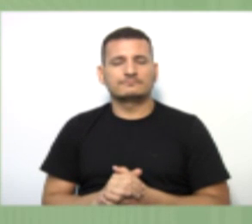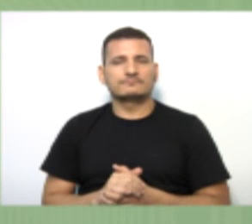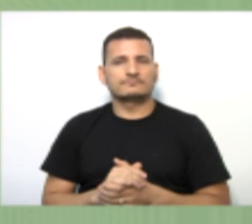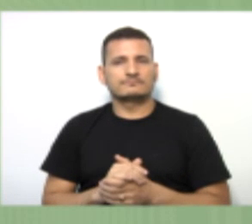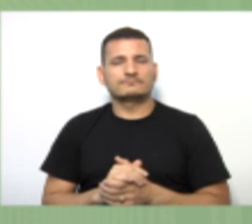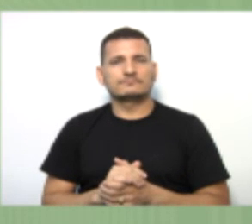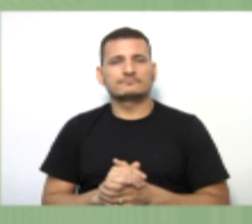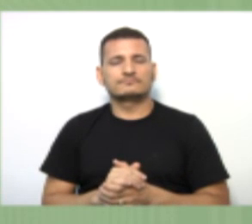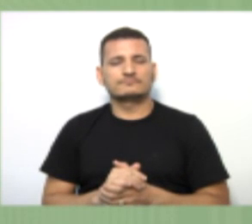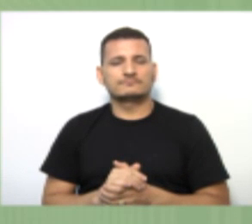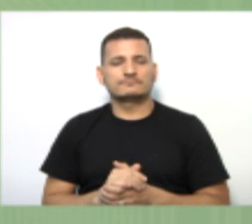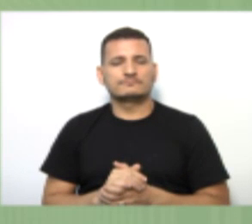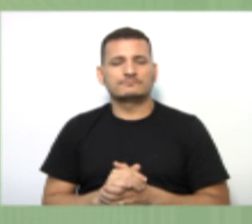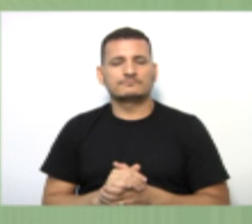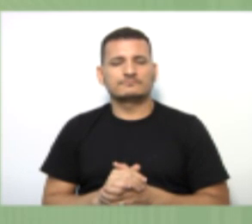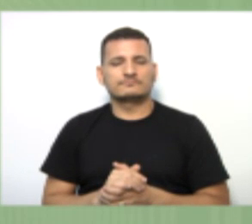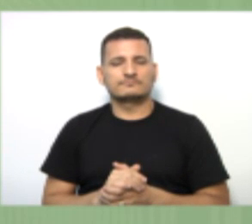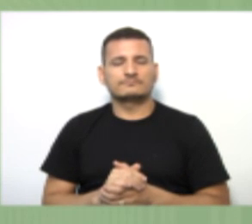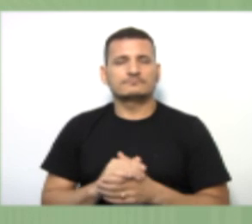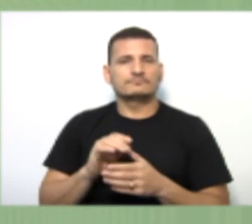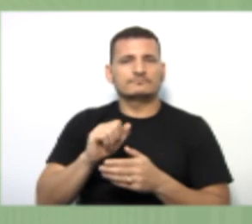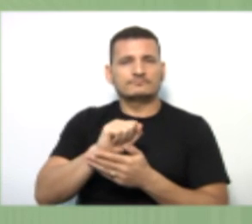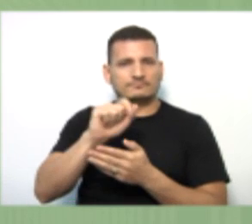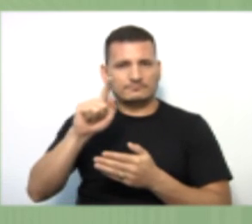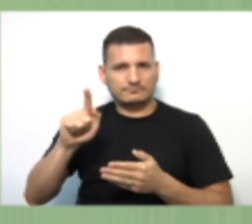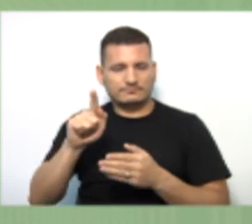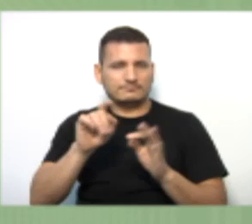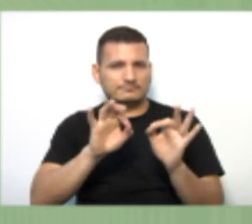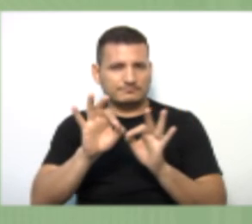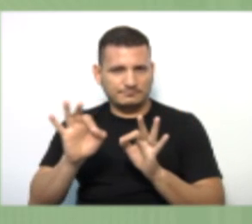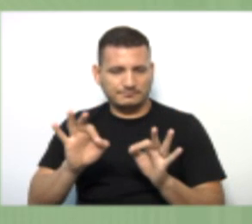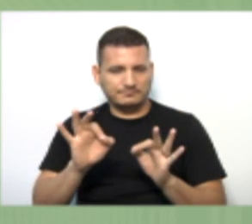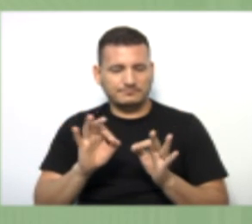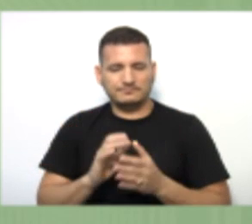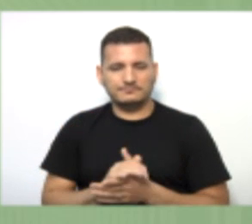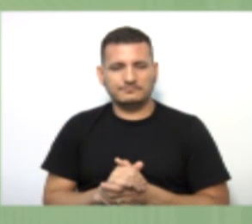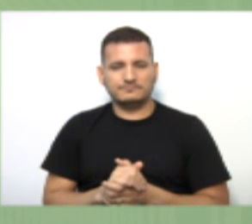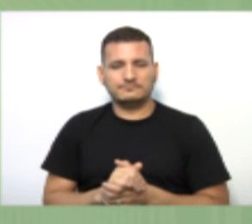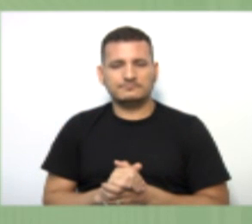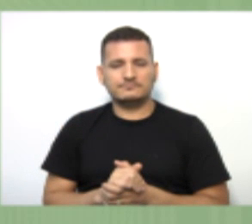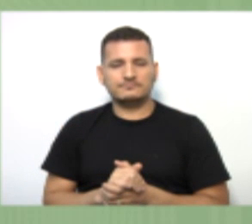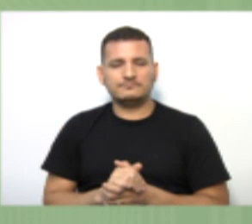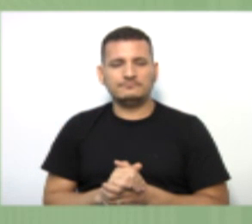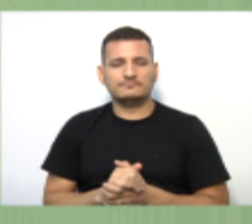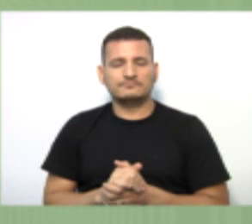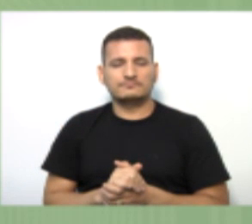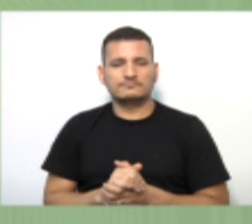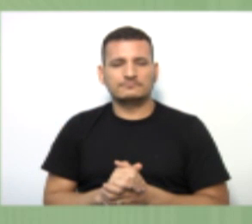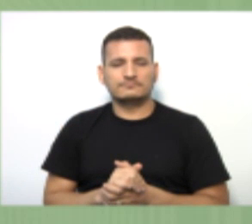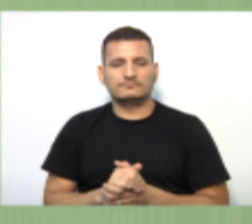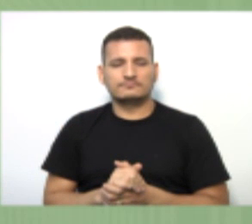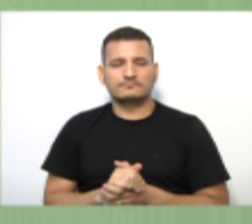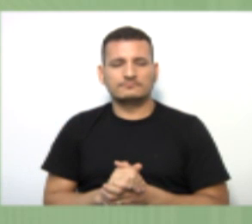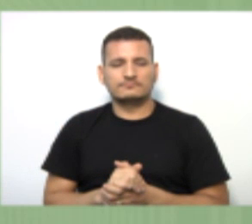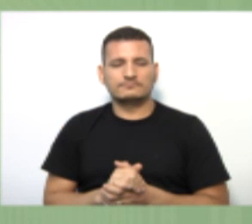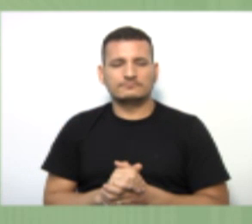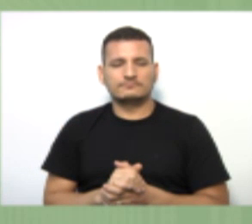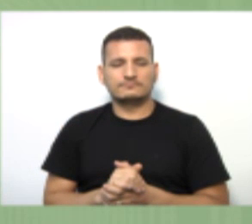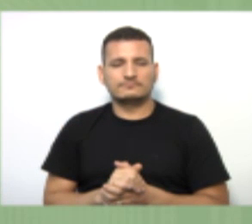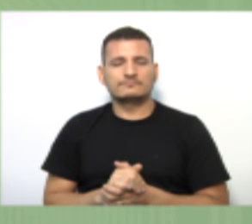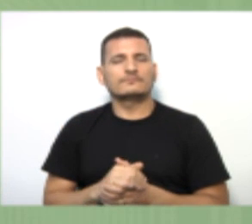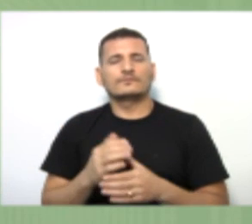aqui agora nesse momento. Especificamente na construção de algoritmos, tá bom? Aí eu falo para vocês, professor, eu quero